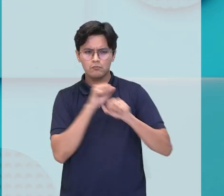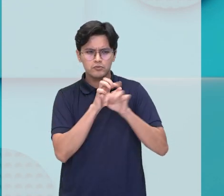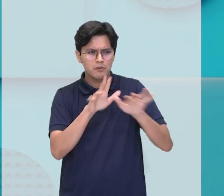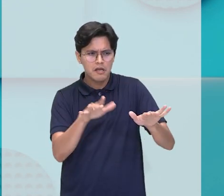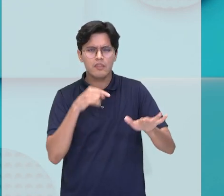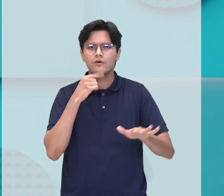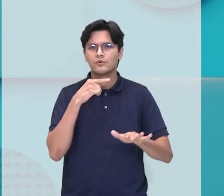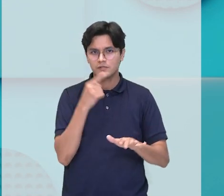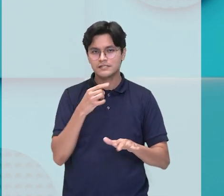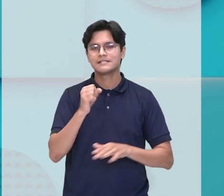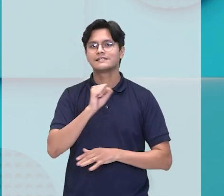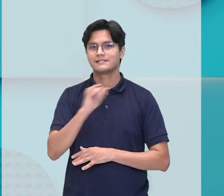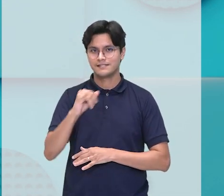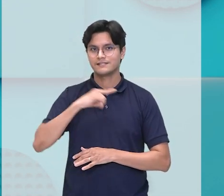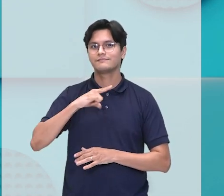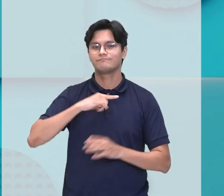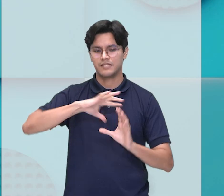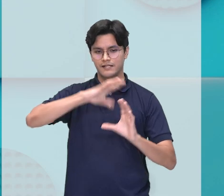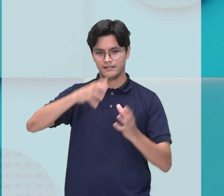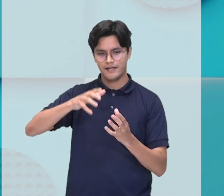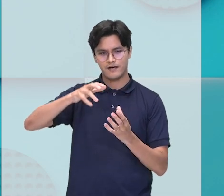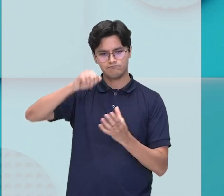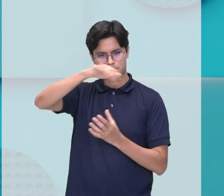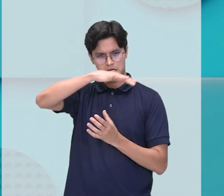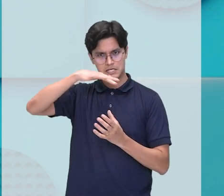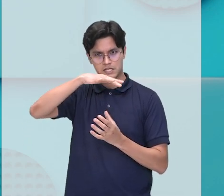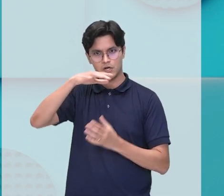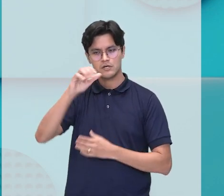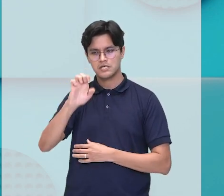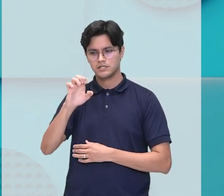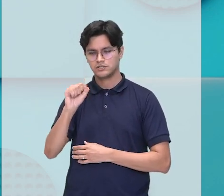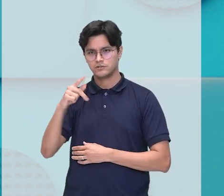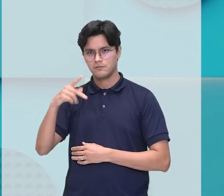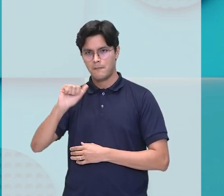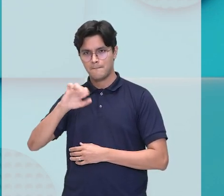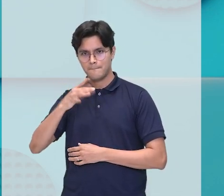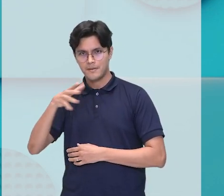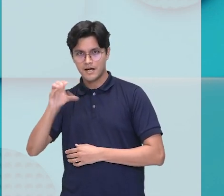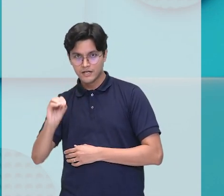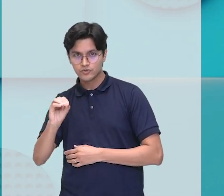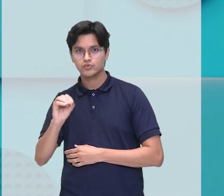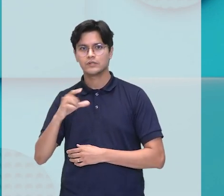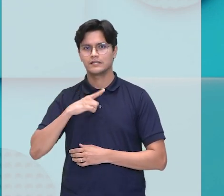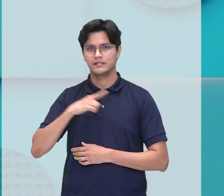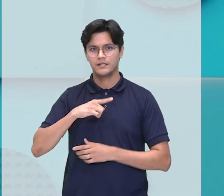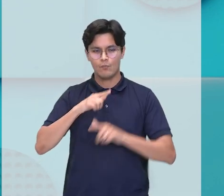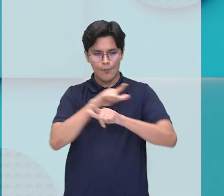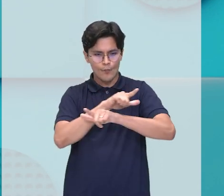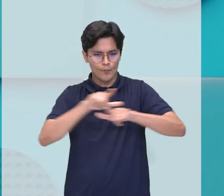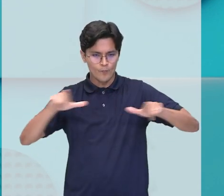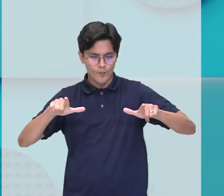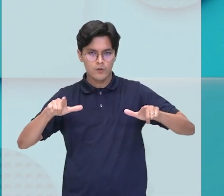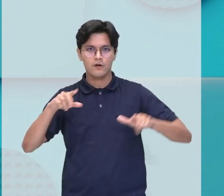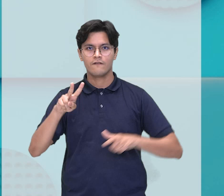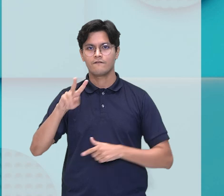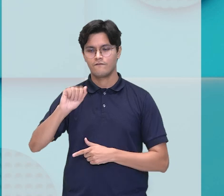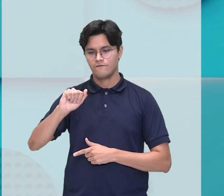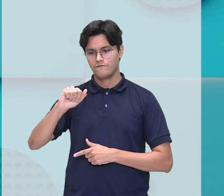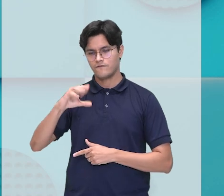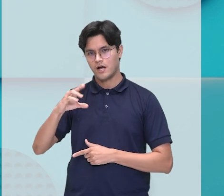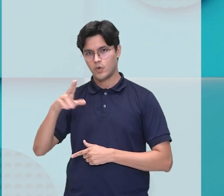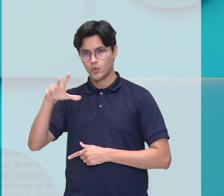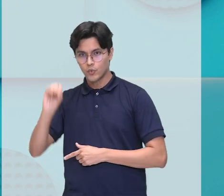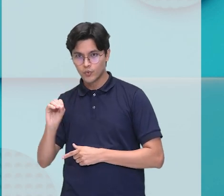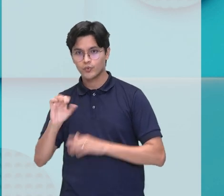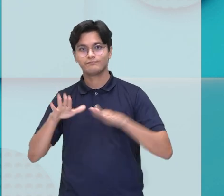onde não tem matéria, não tem um meio para ele se propagar. No vácuo, o som não se propaga. Bom, espero que